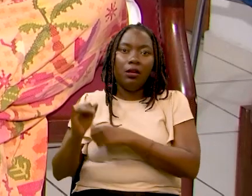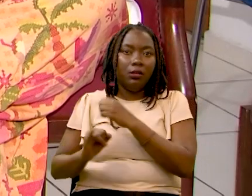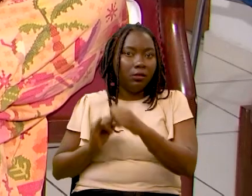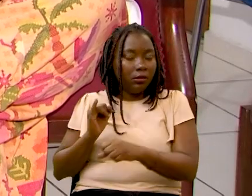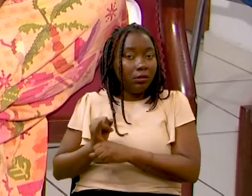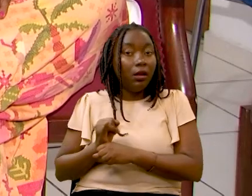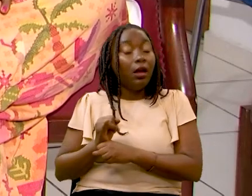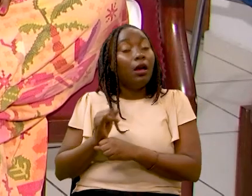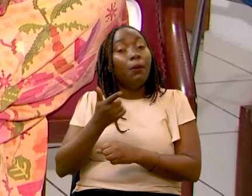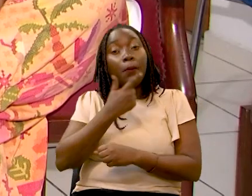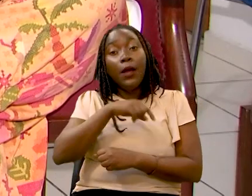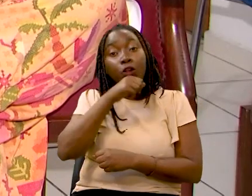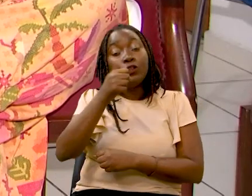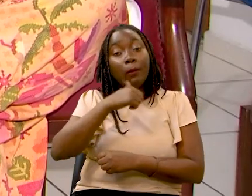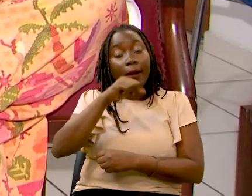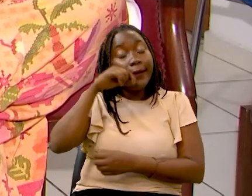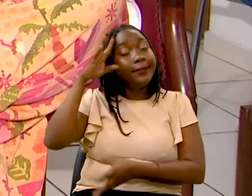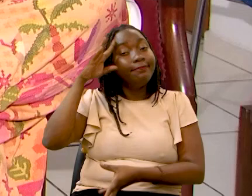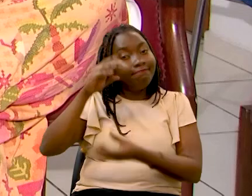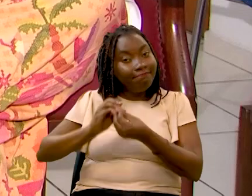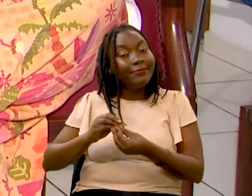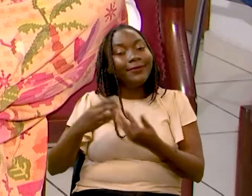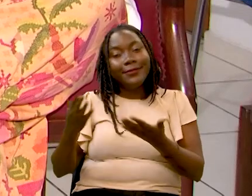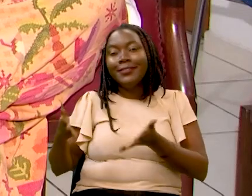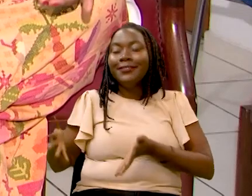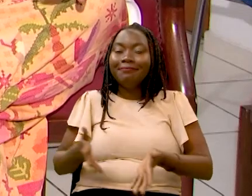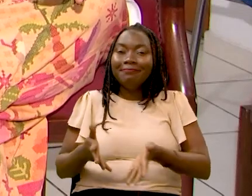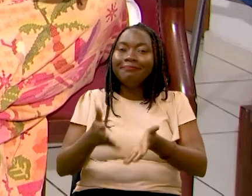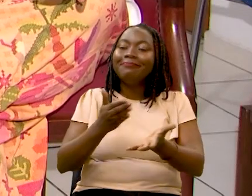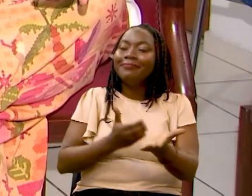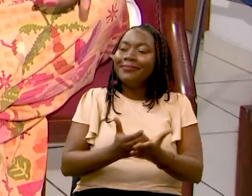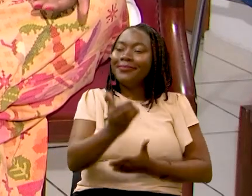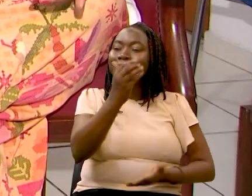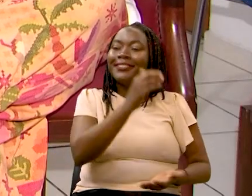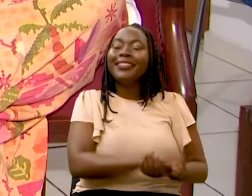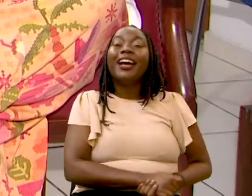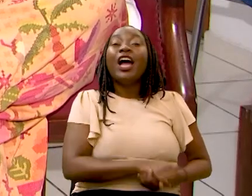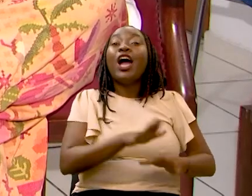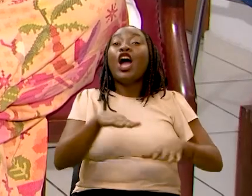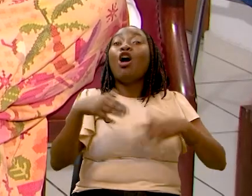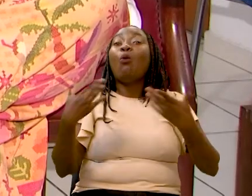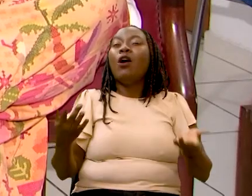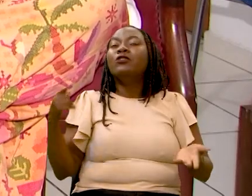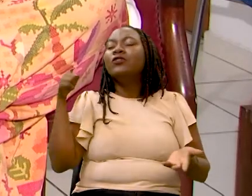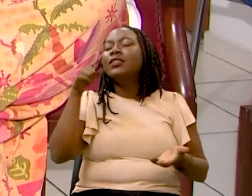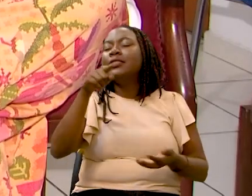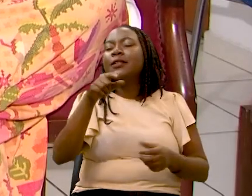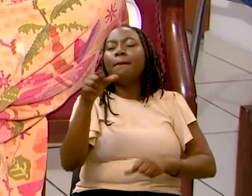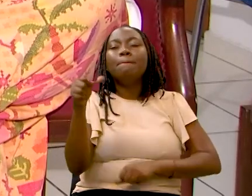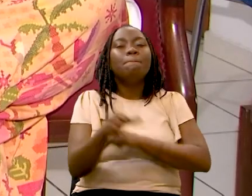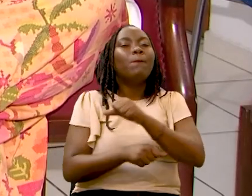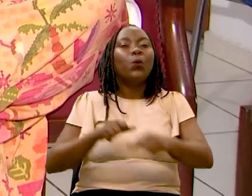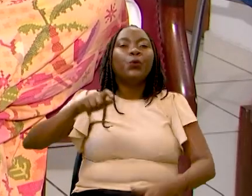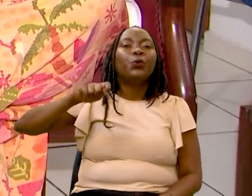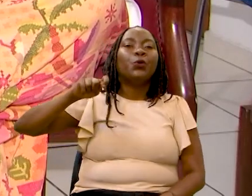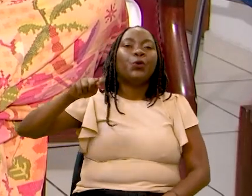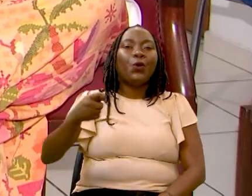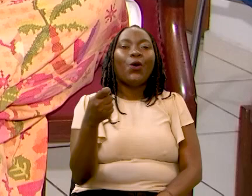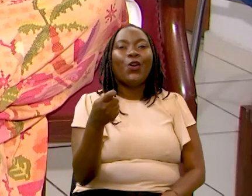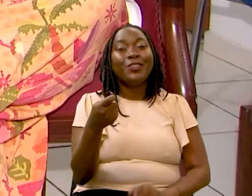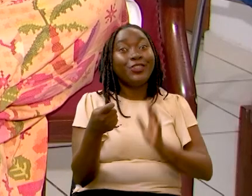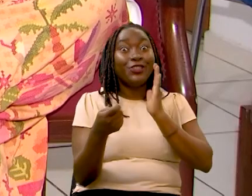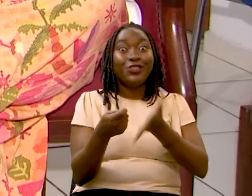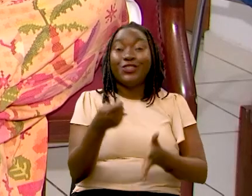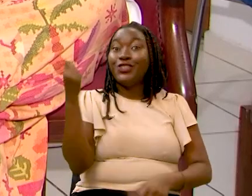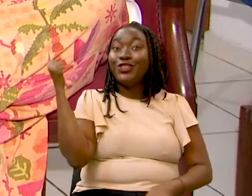meus pais entendiam isso. E então a minha caminhada foi essa, inicial. Sim. Quando você mudou